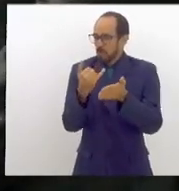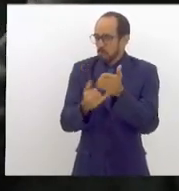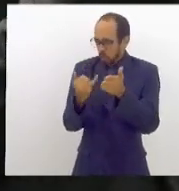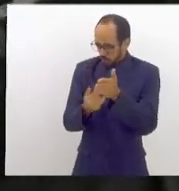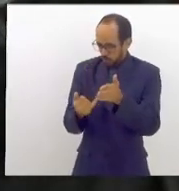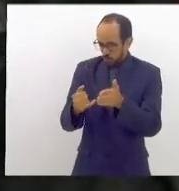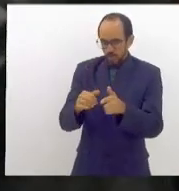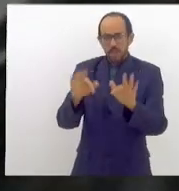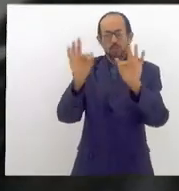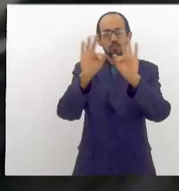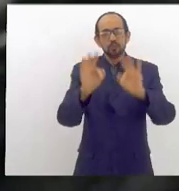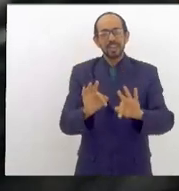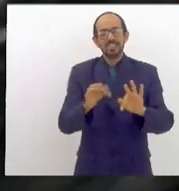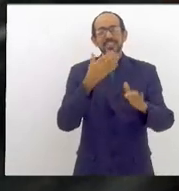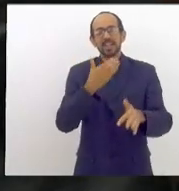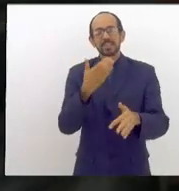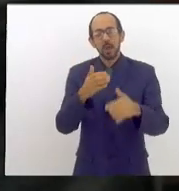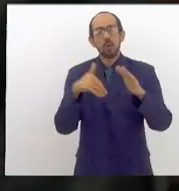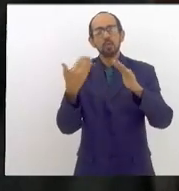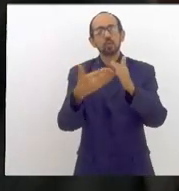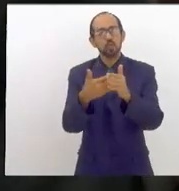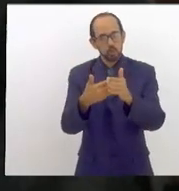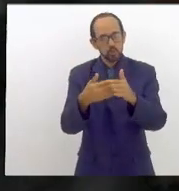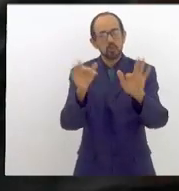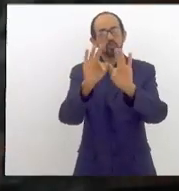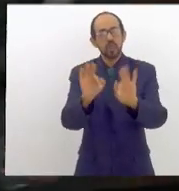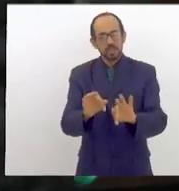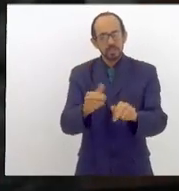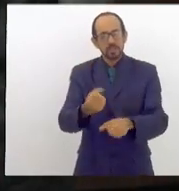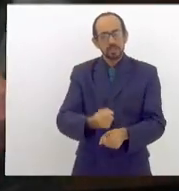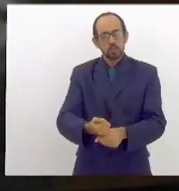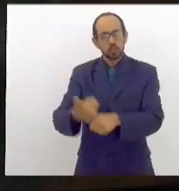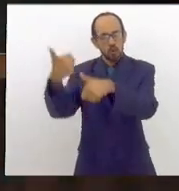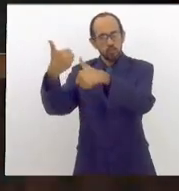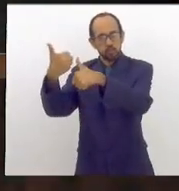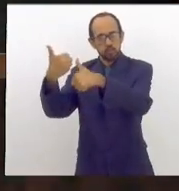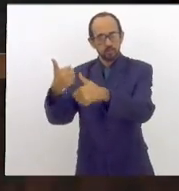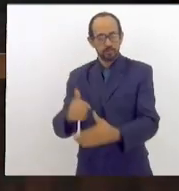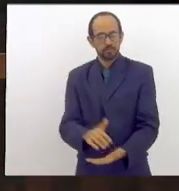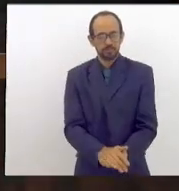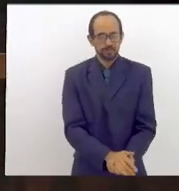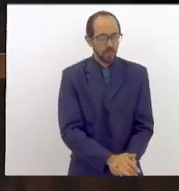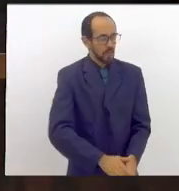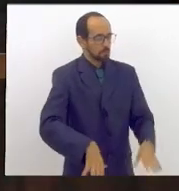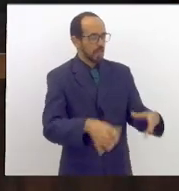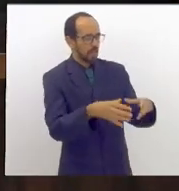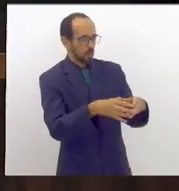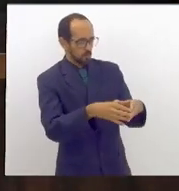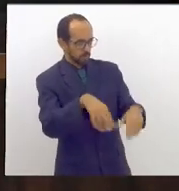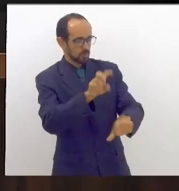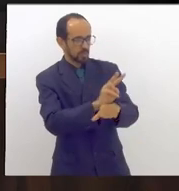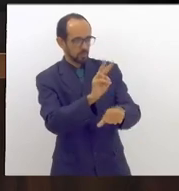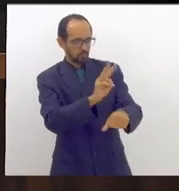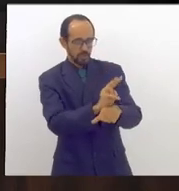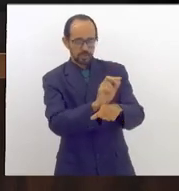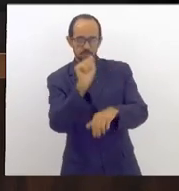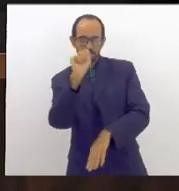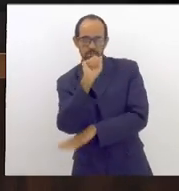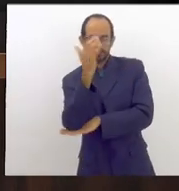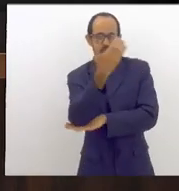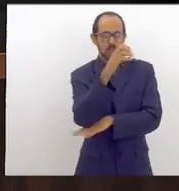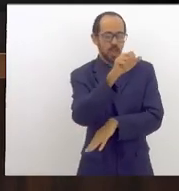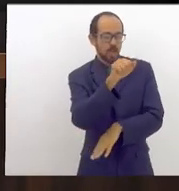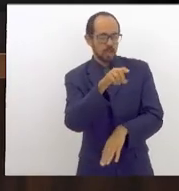Natal a todos e um feliz ano novo também obrigado pela comissão de Defesa do ambiente Deputado André